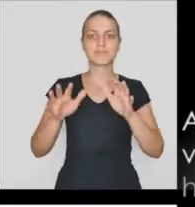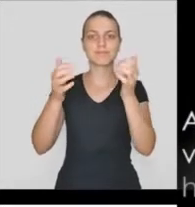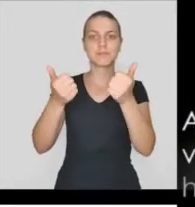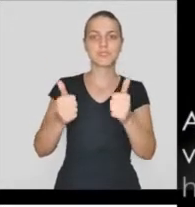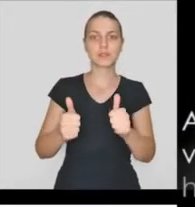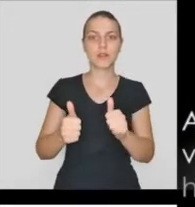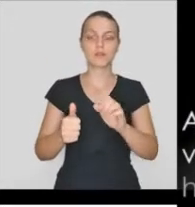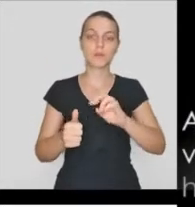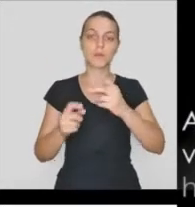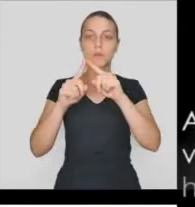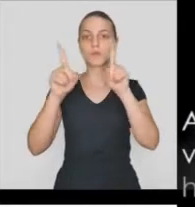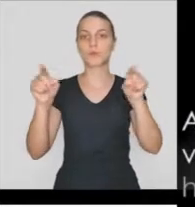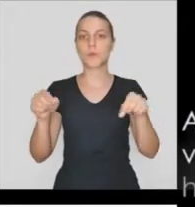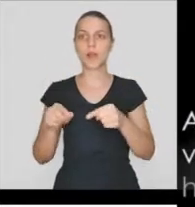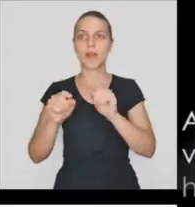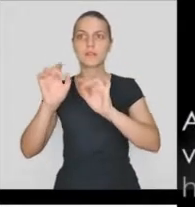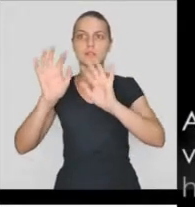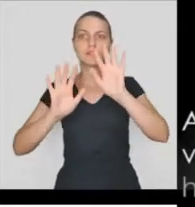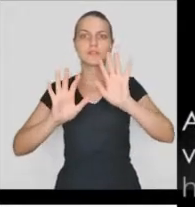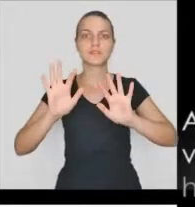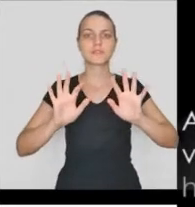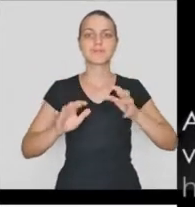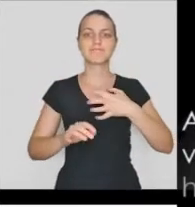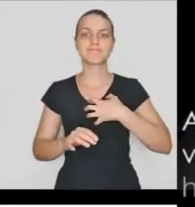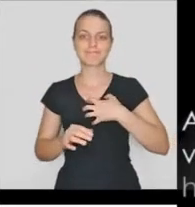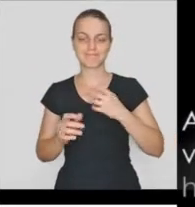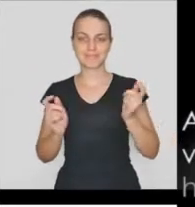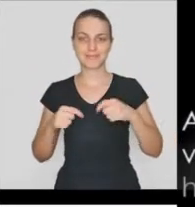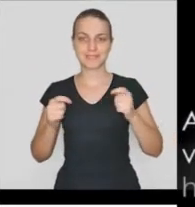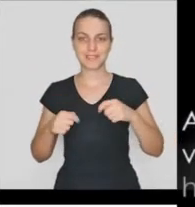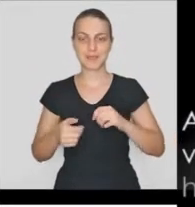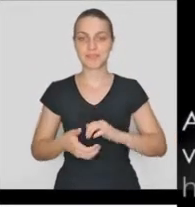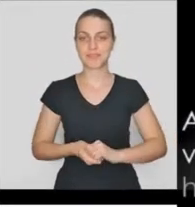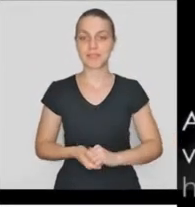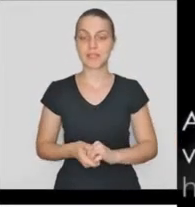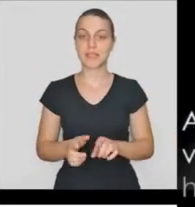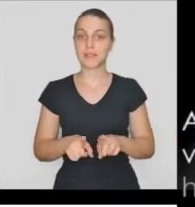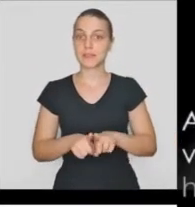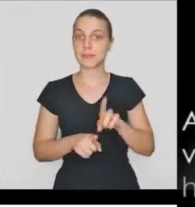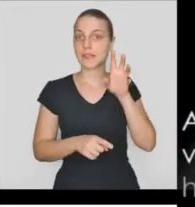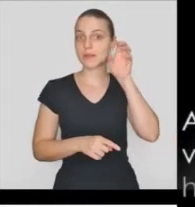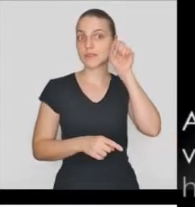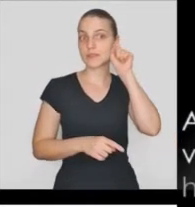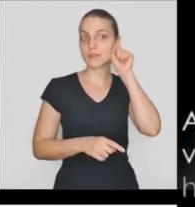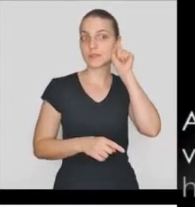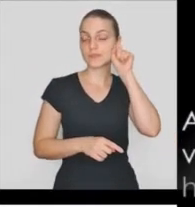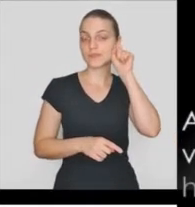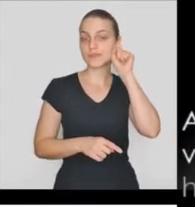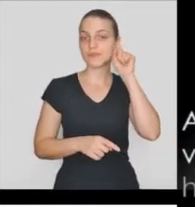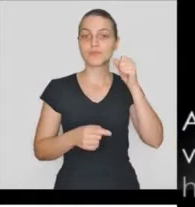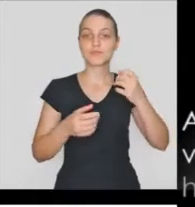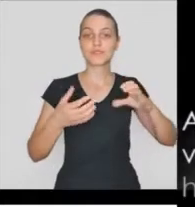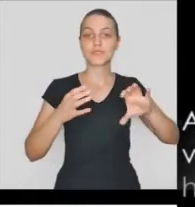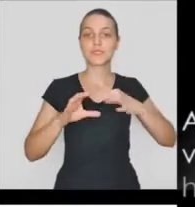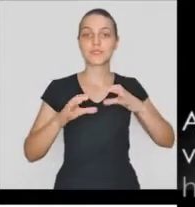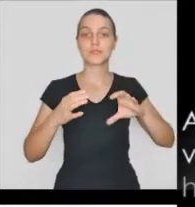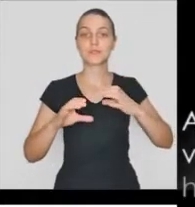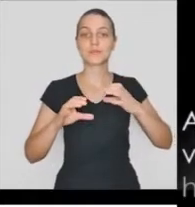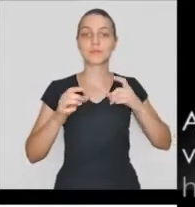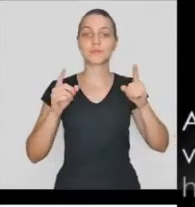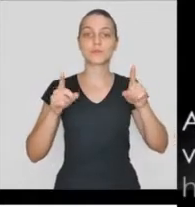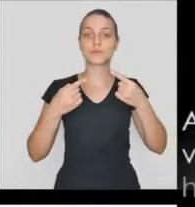auditivas, aquelas que nós percebemos pela audição, música e canto principalmente. As artes